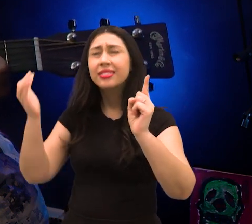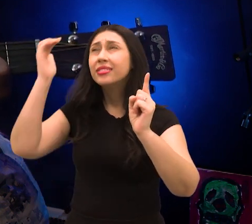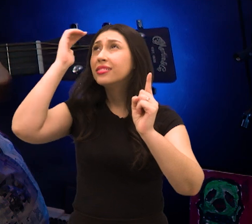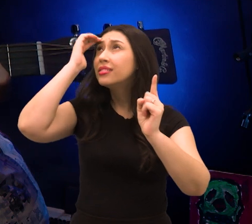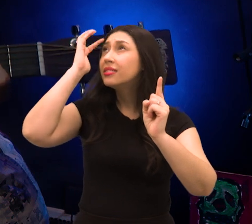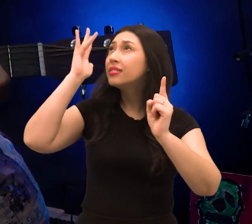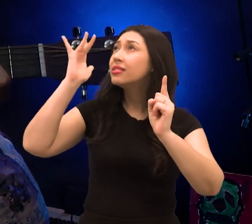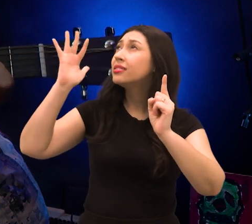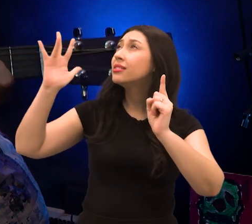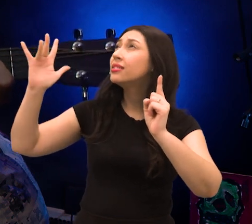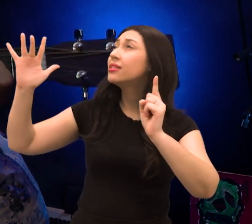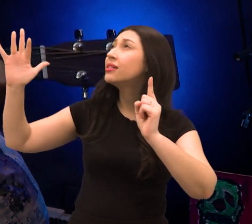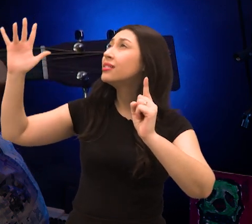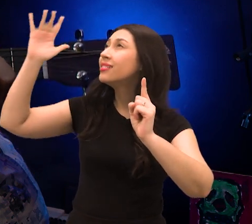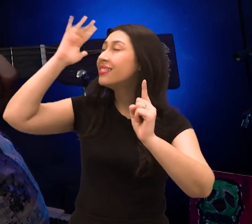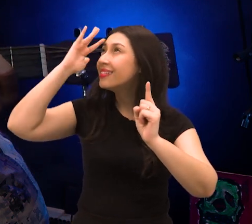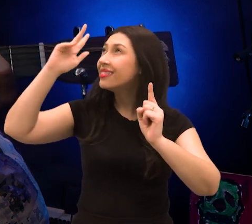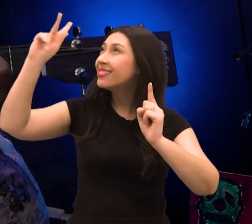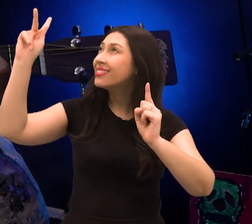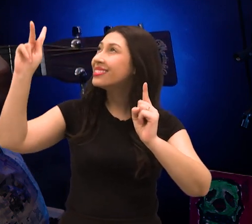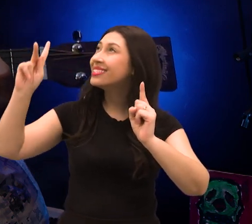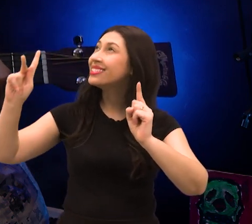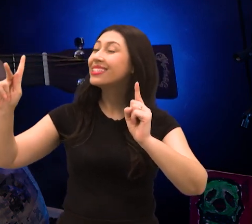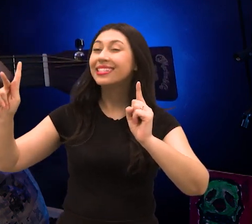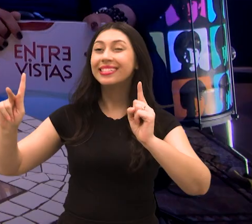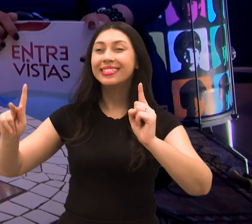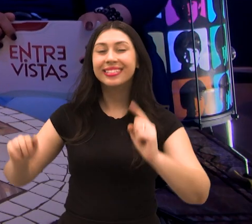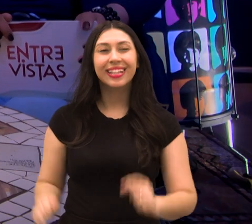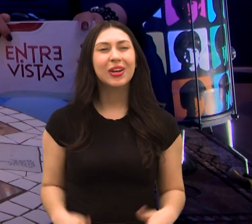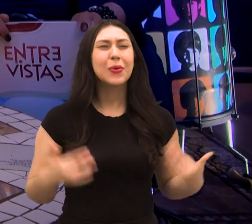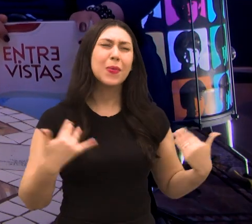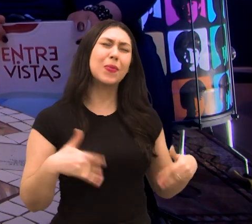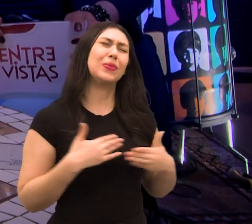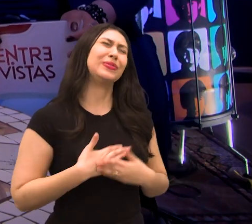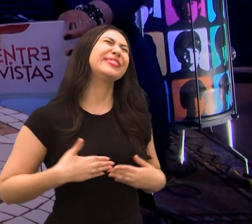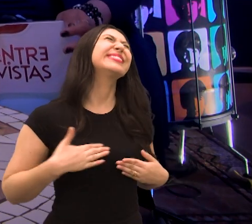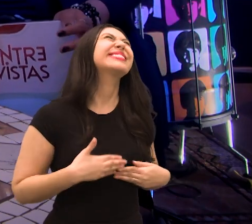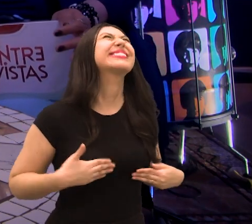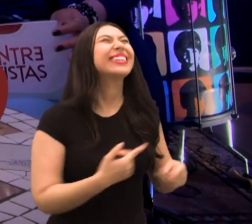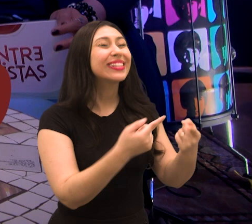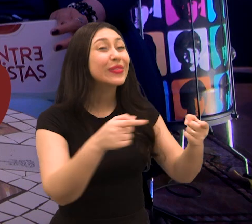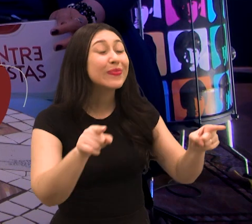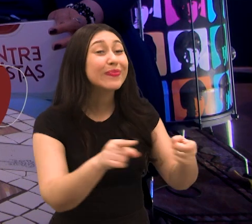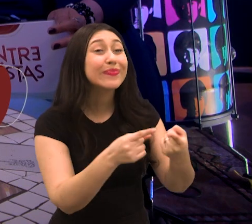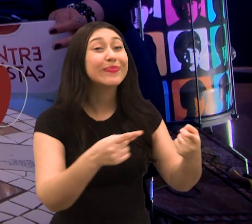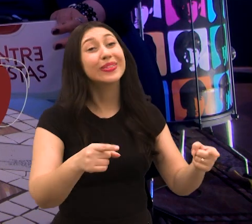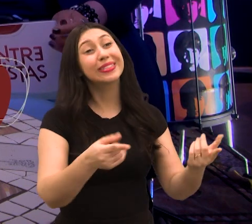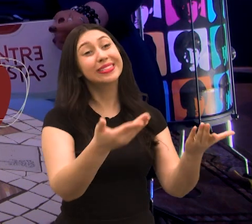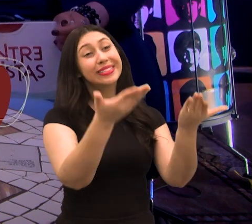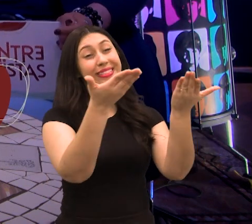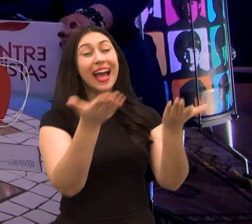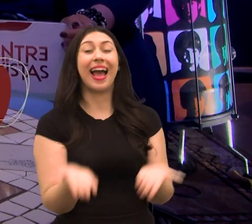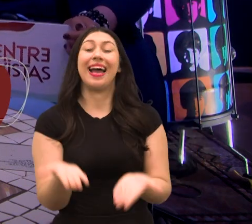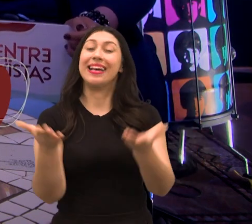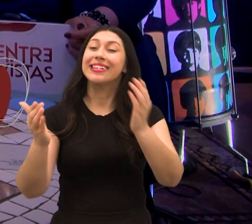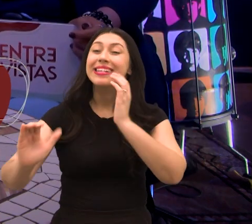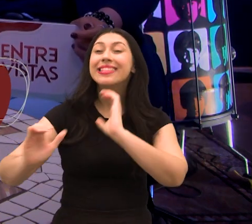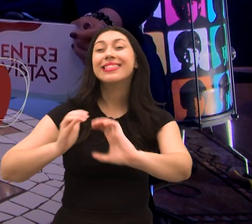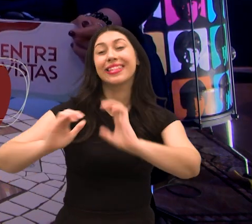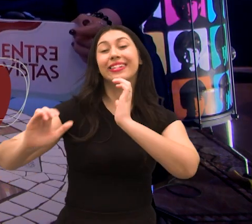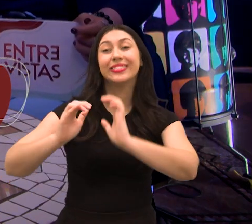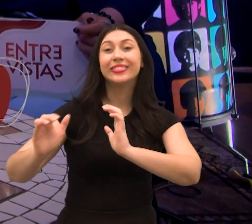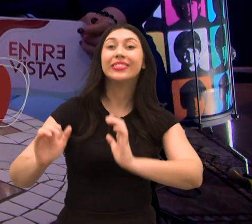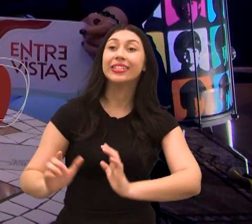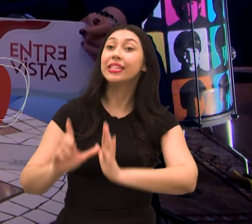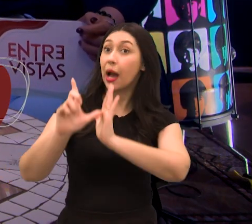mente corre feito um rio em paz. Ai, que delícia abrir esse terceiro e último bloco do Entrevistas com o Peleco